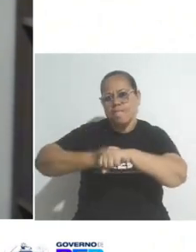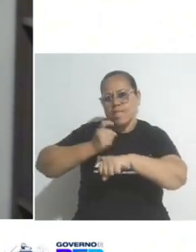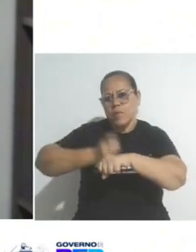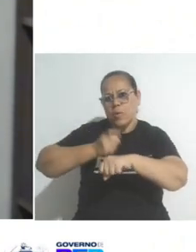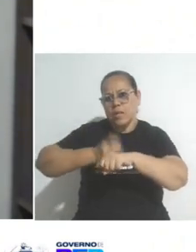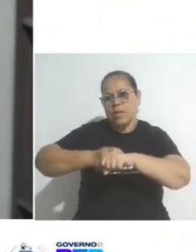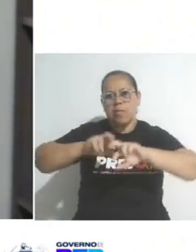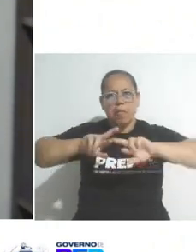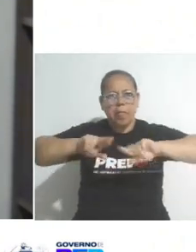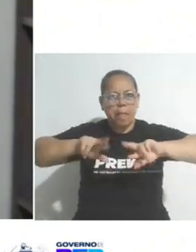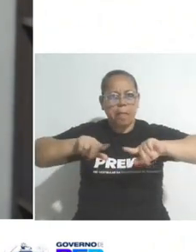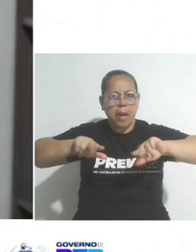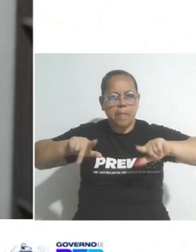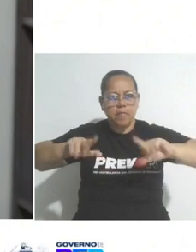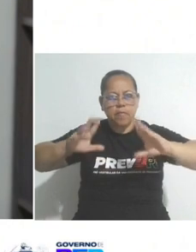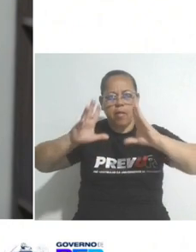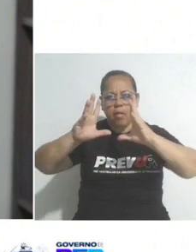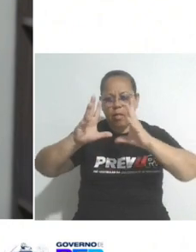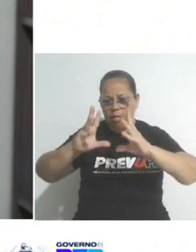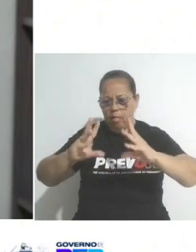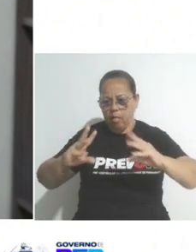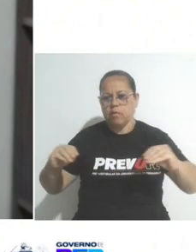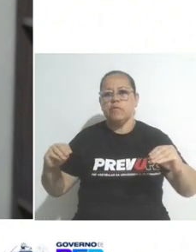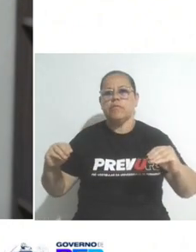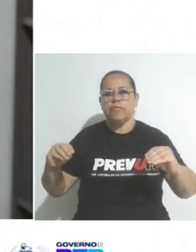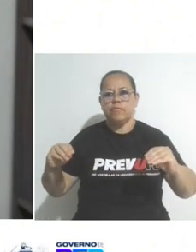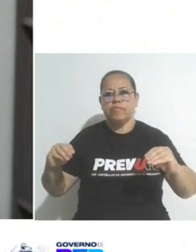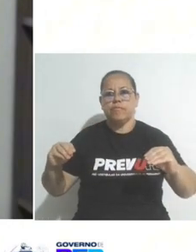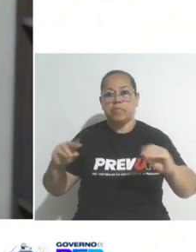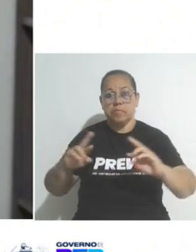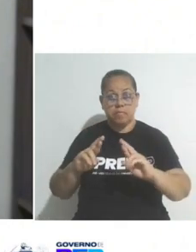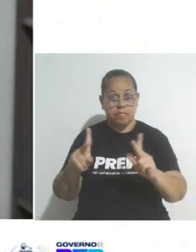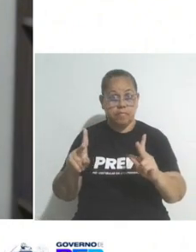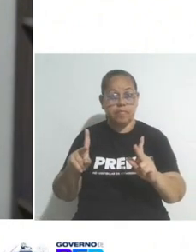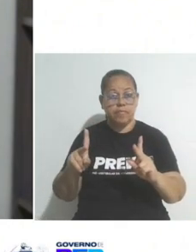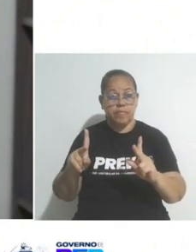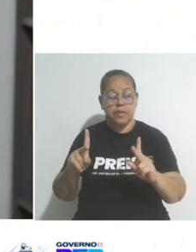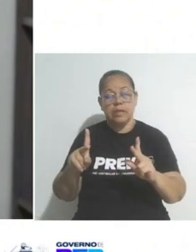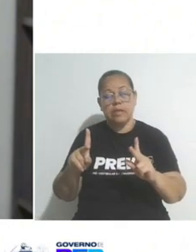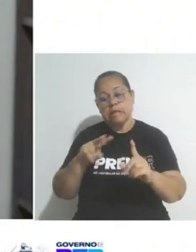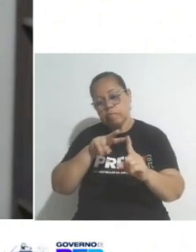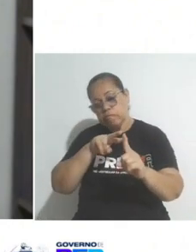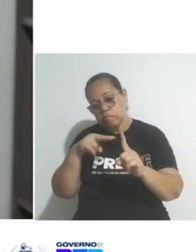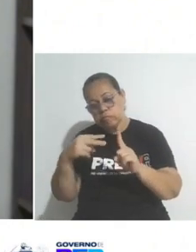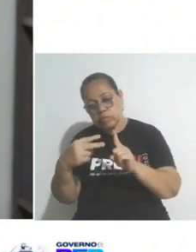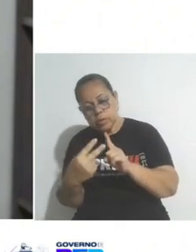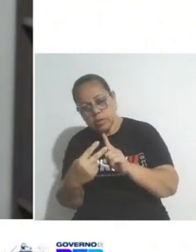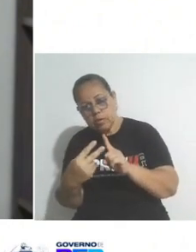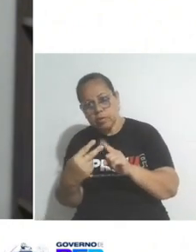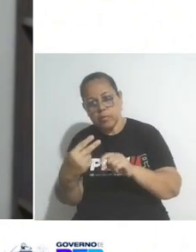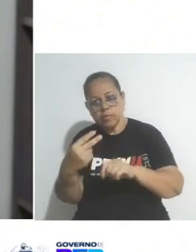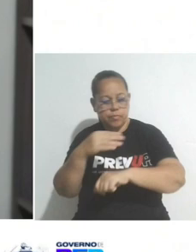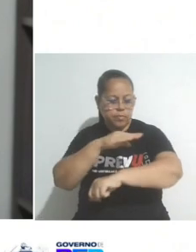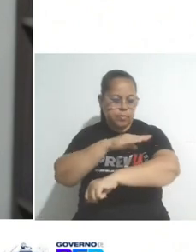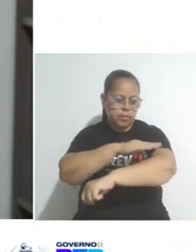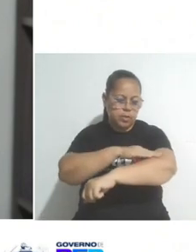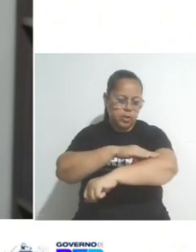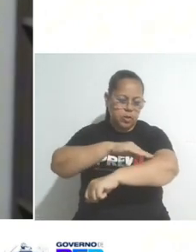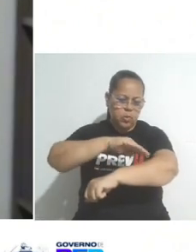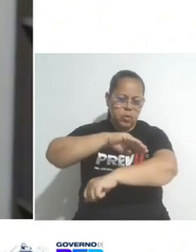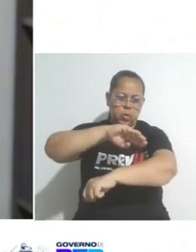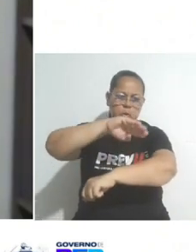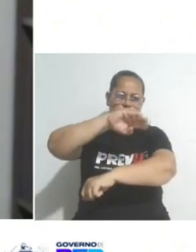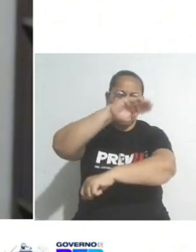erodidas rebaixadas de forma diferente nessa perspectiva os isselbergs são grandes corpos